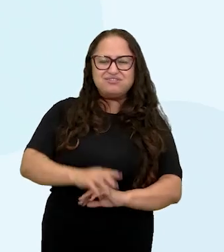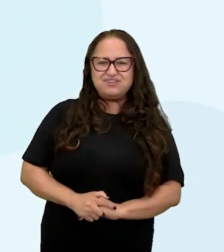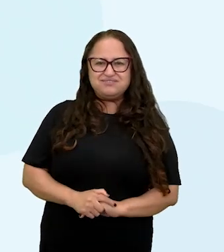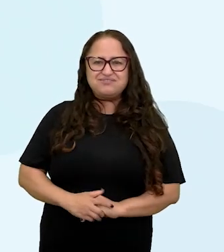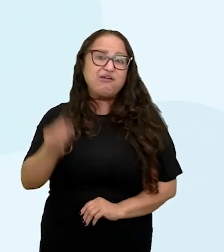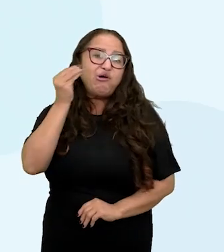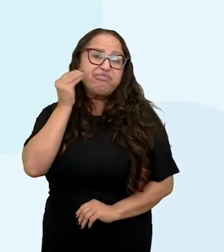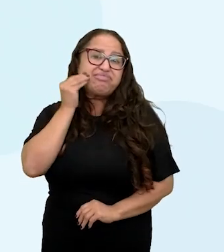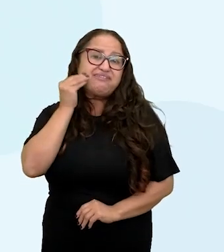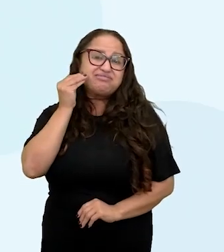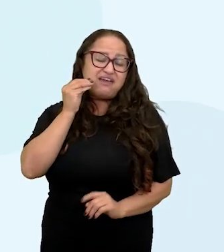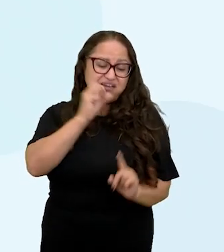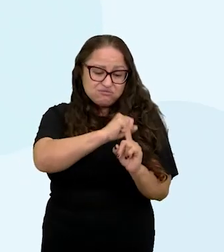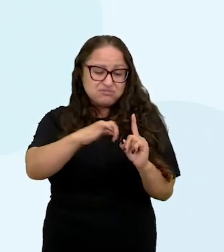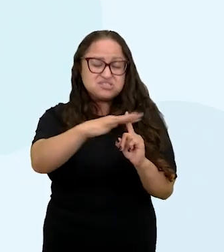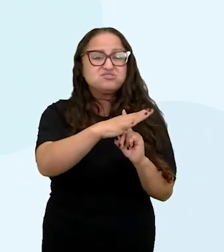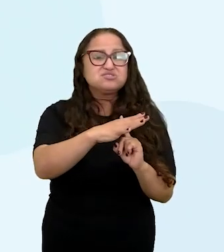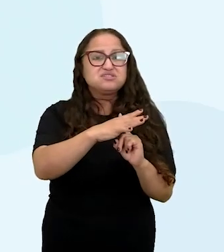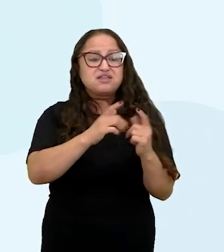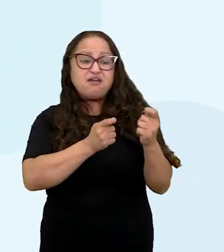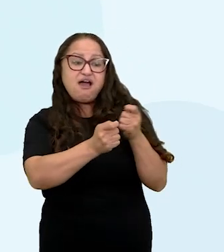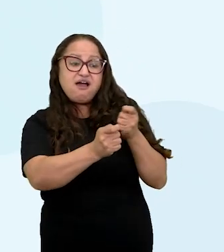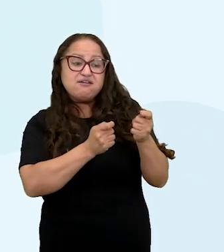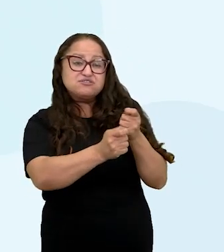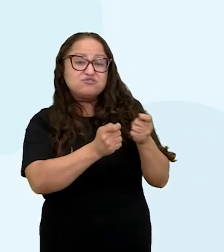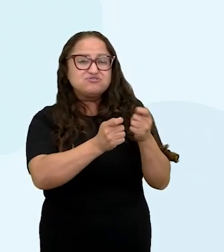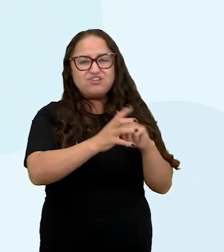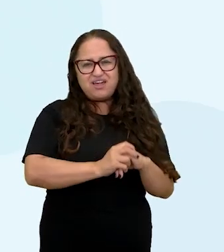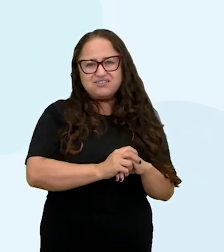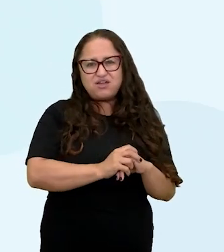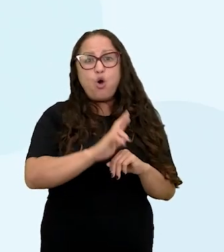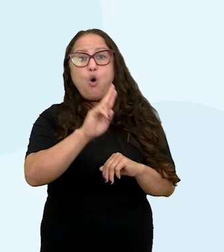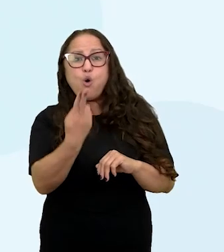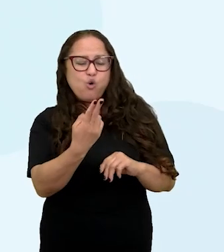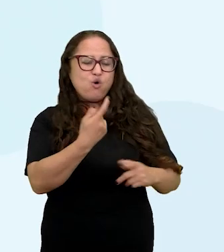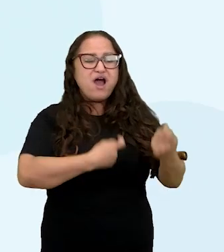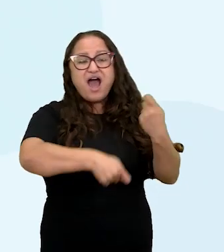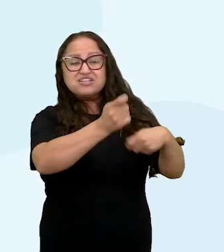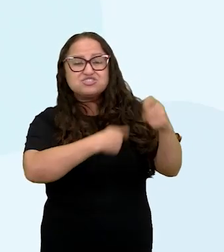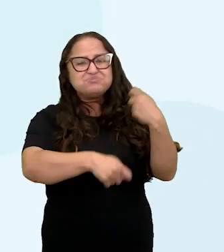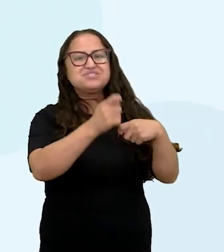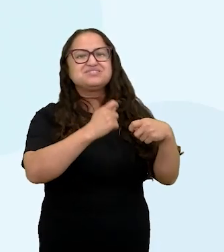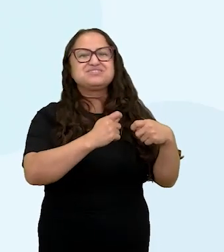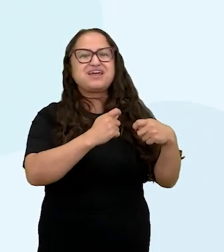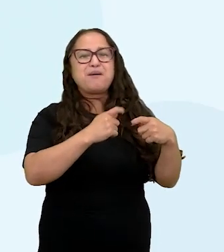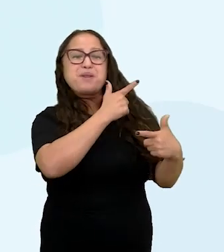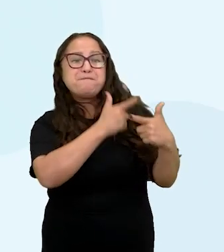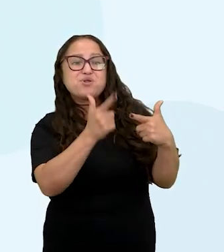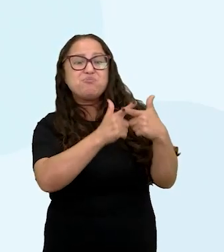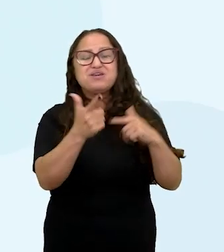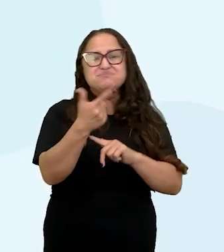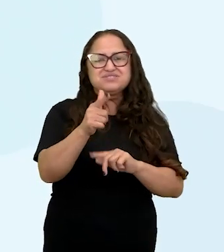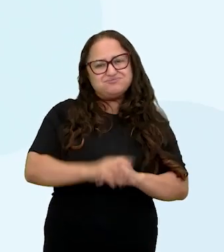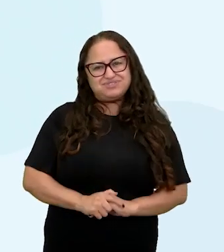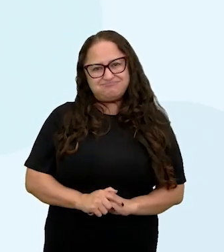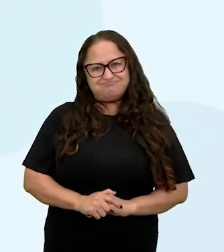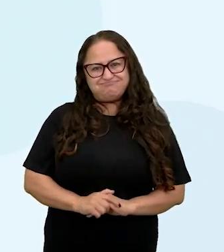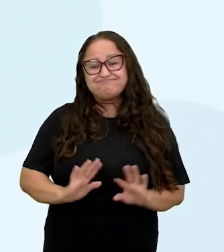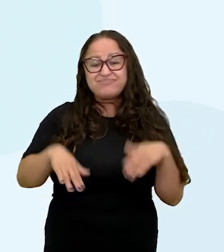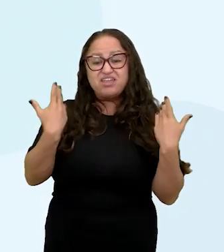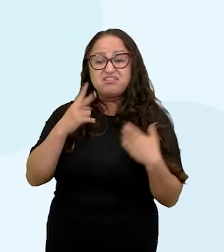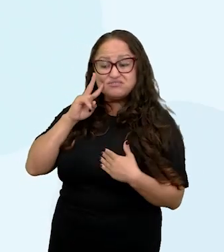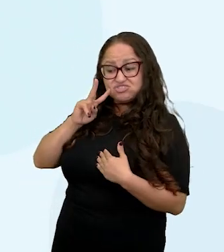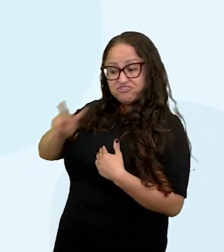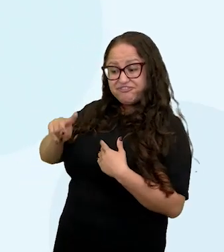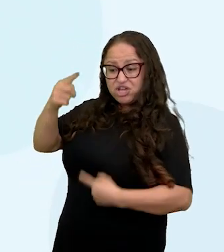uma sociedade, administrar essa sociedade para que hajam menos conflitos possíveis, né? E aí a gente começa a ver os